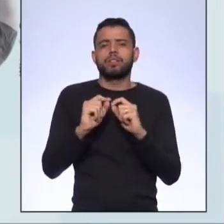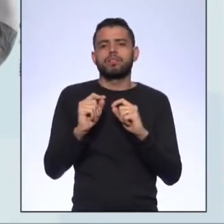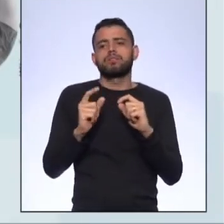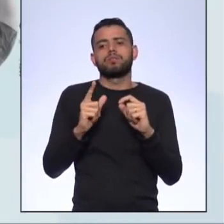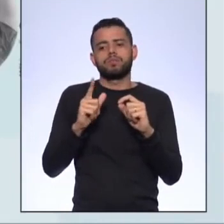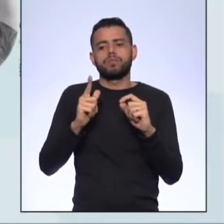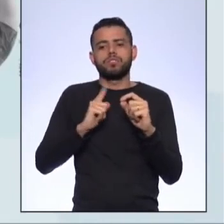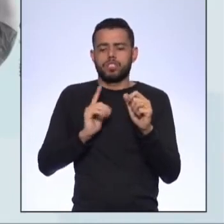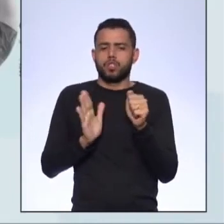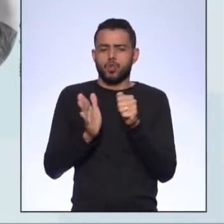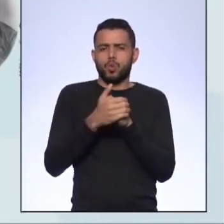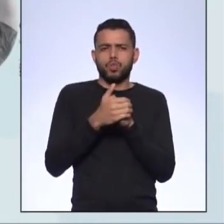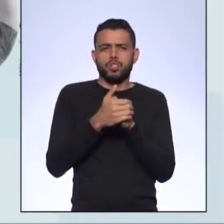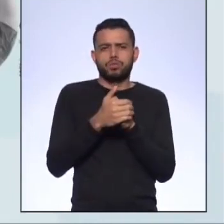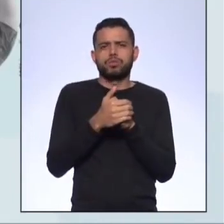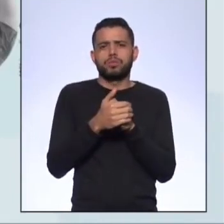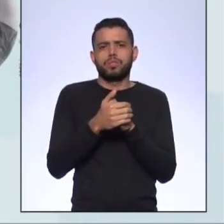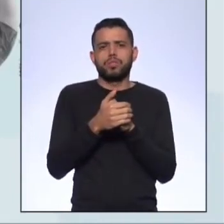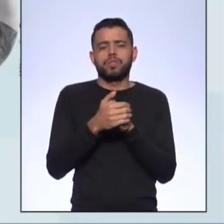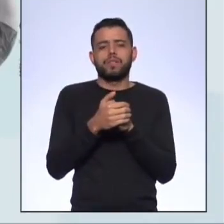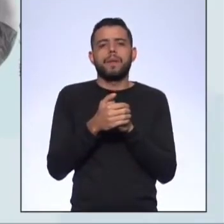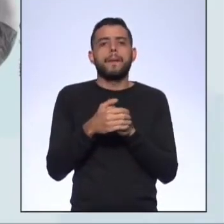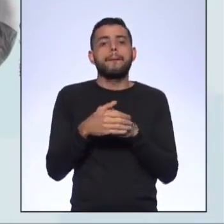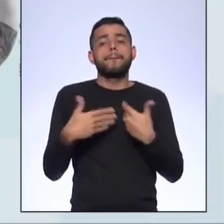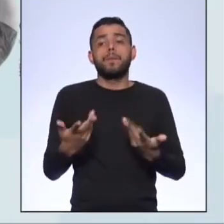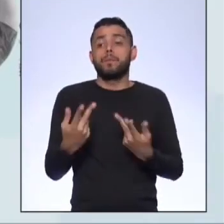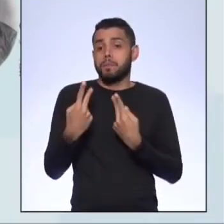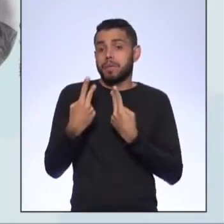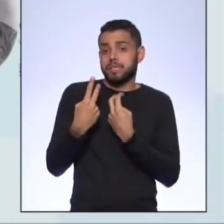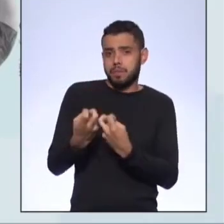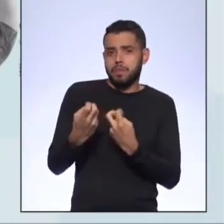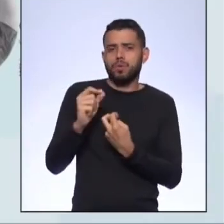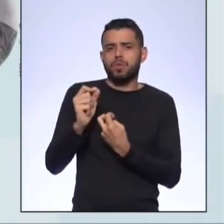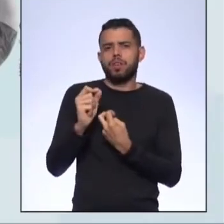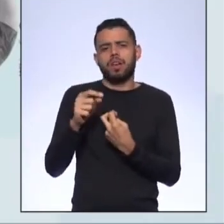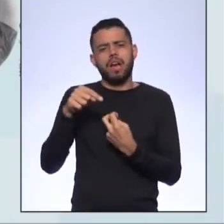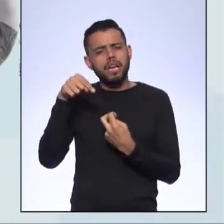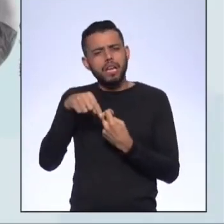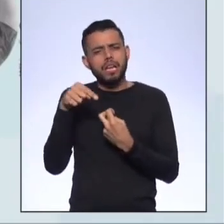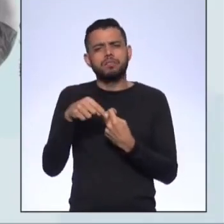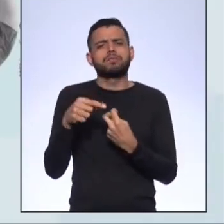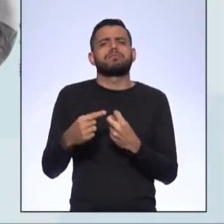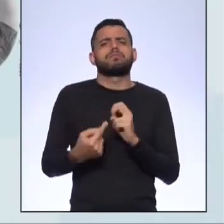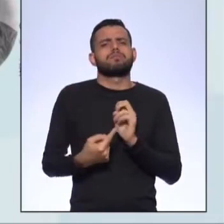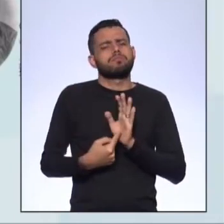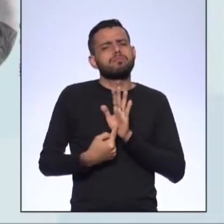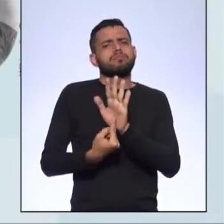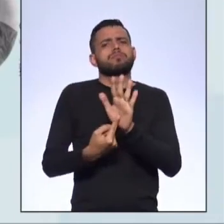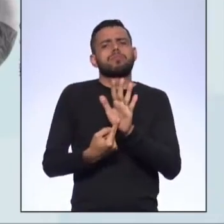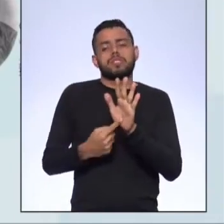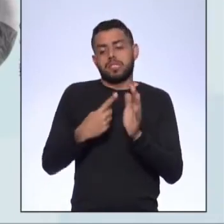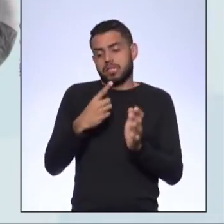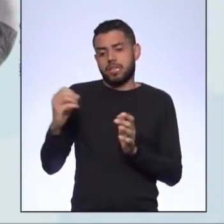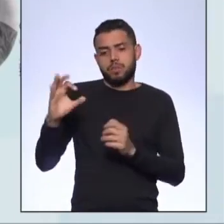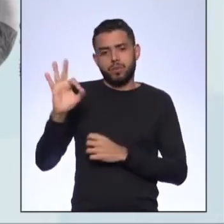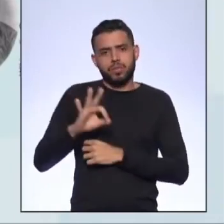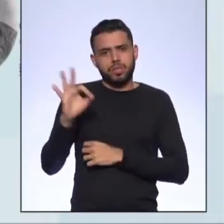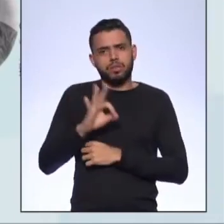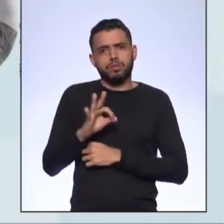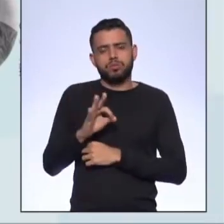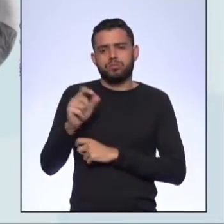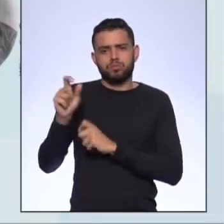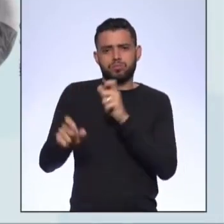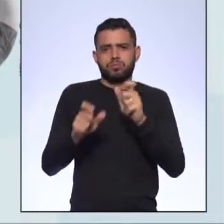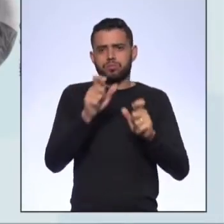escondido, né? Então, em recesso. E aí ele percebeu que aquele caráter que se manifestou em 100% dos indivíduos da